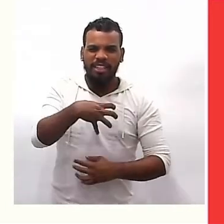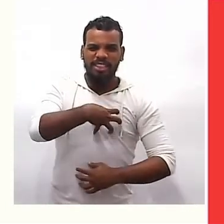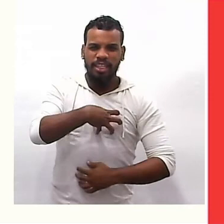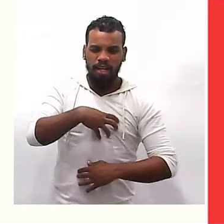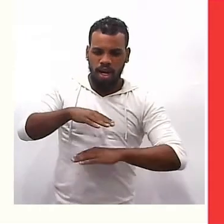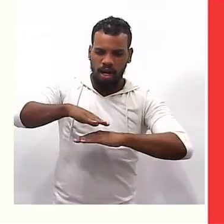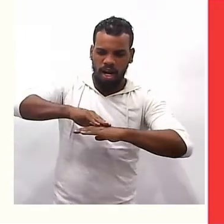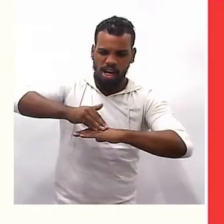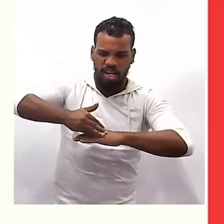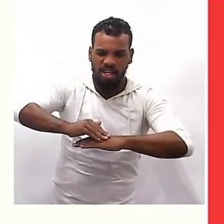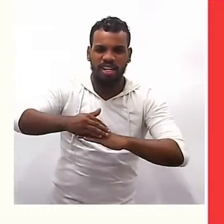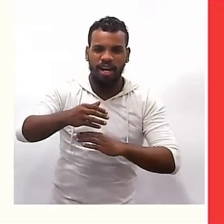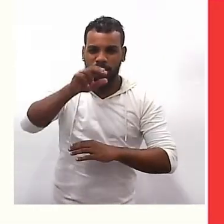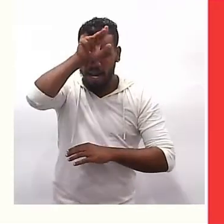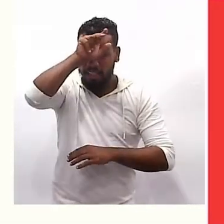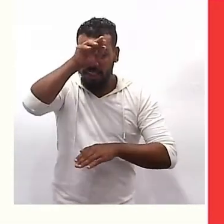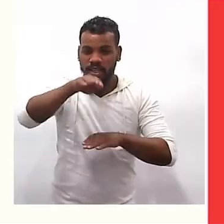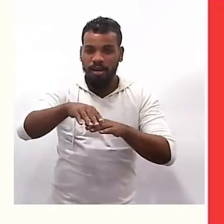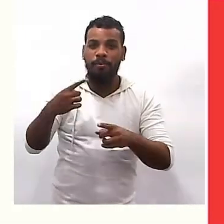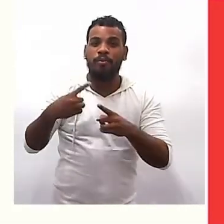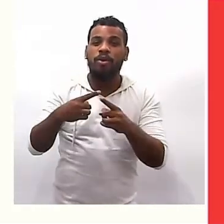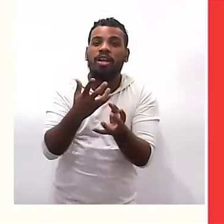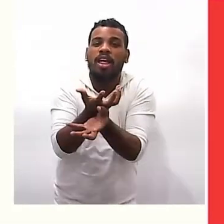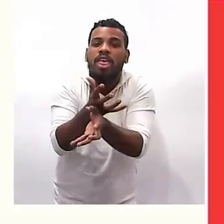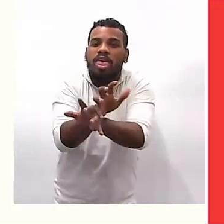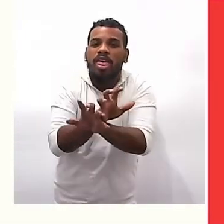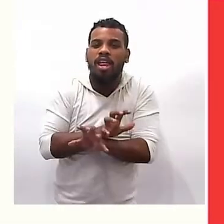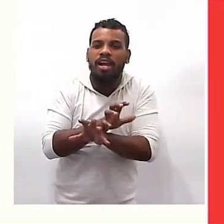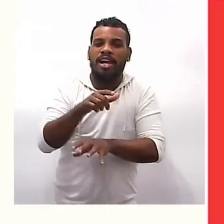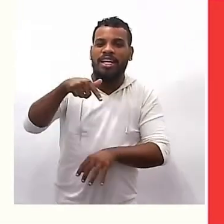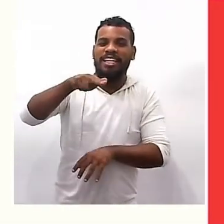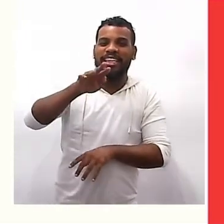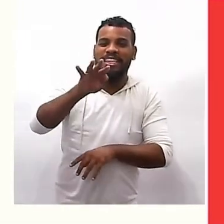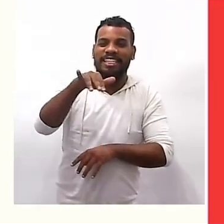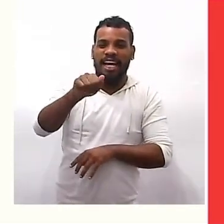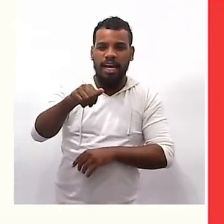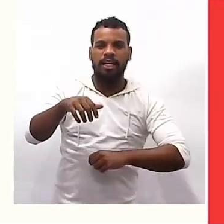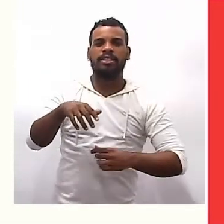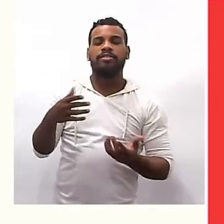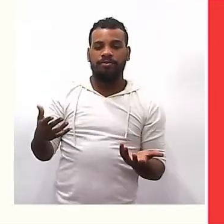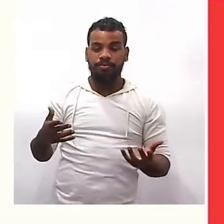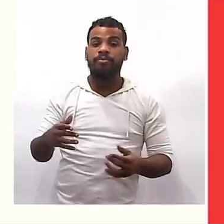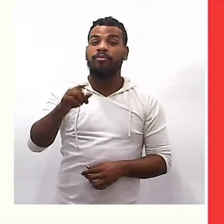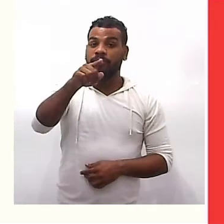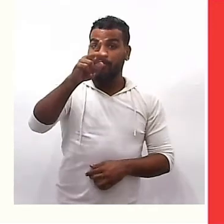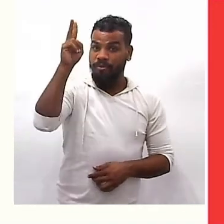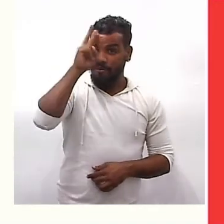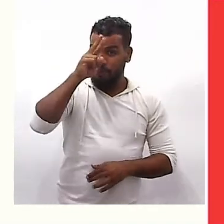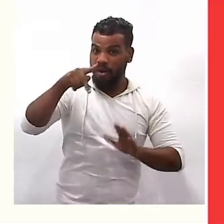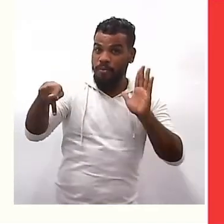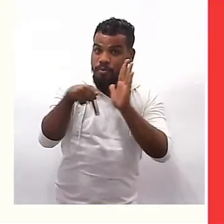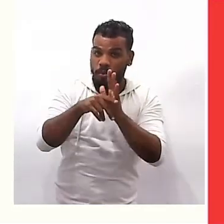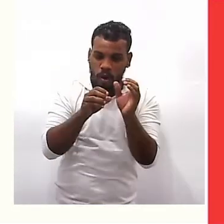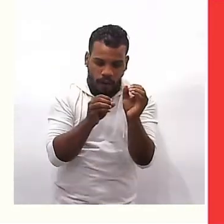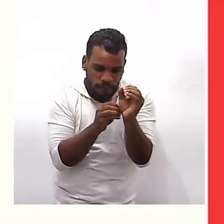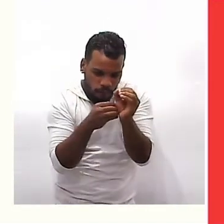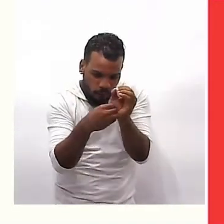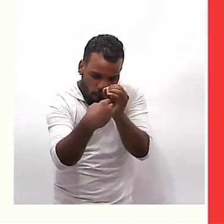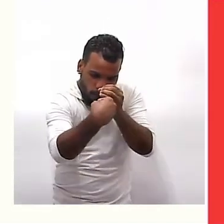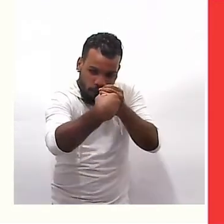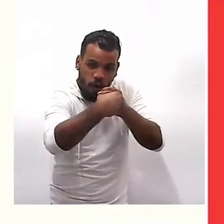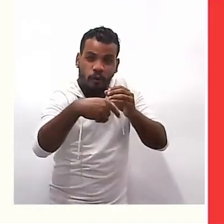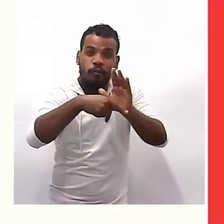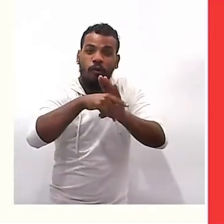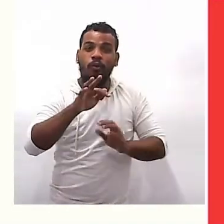baratinha, é por causa do exoesqueleto formado de quitina. E lembrem da parede celular dos fungos.